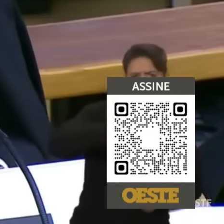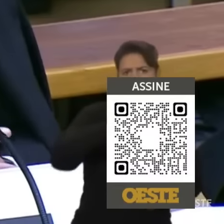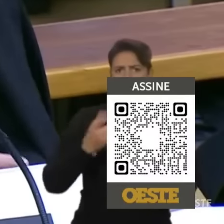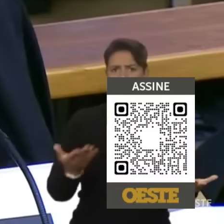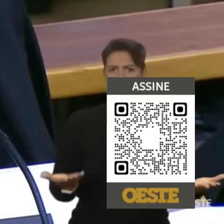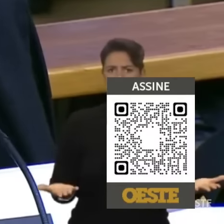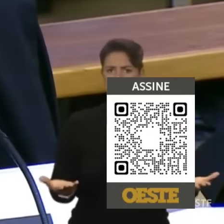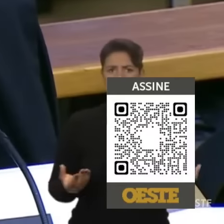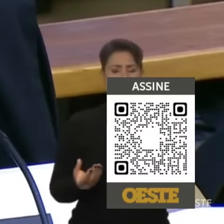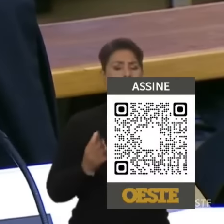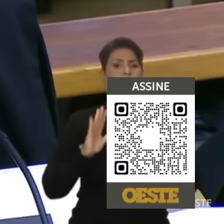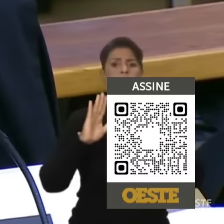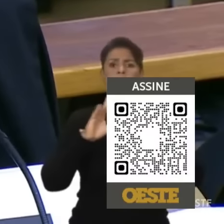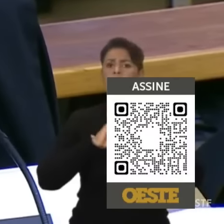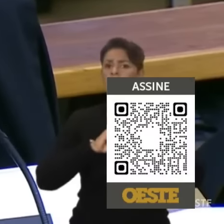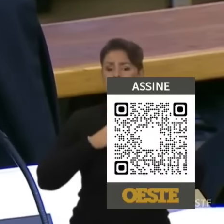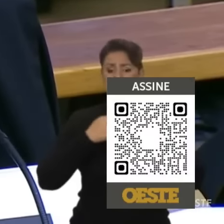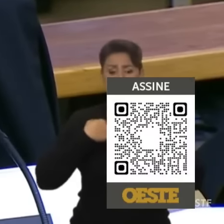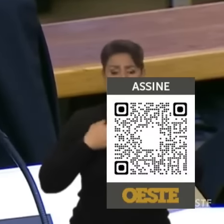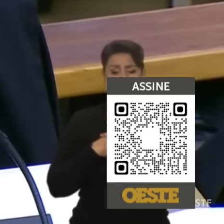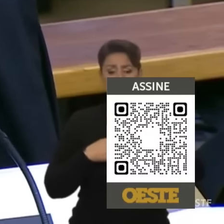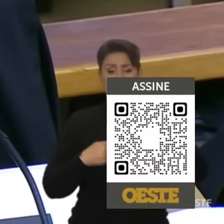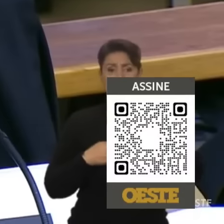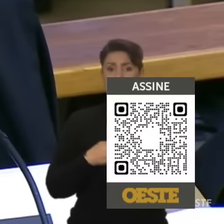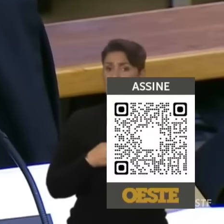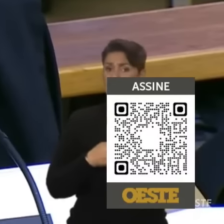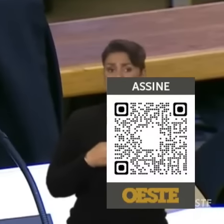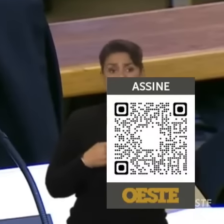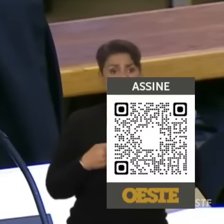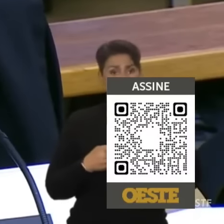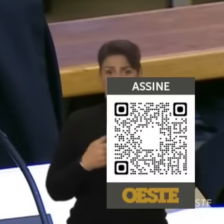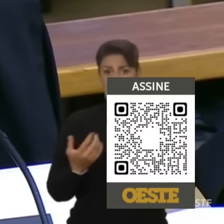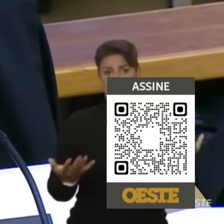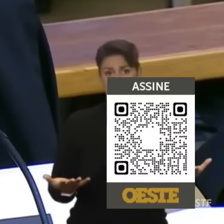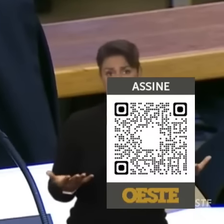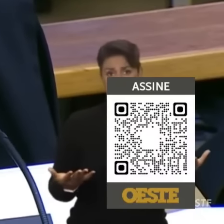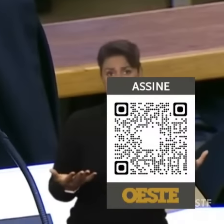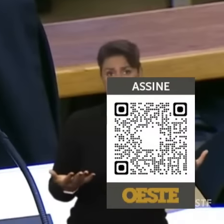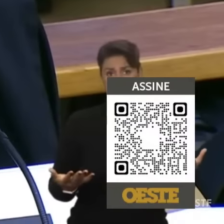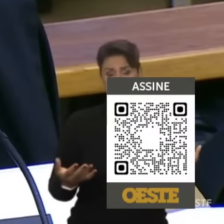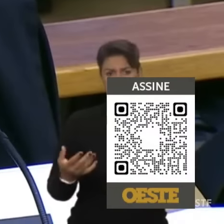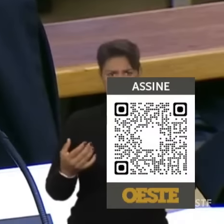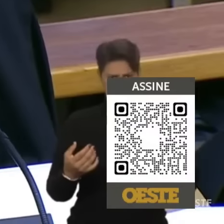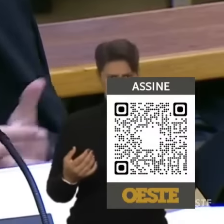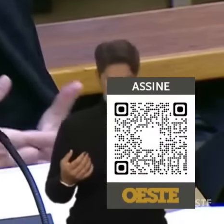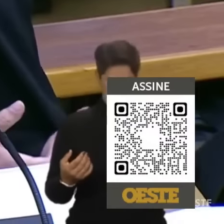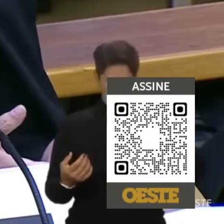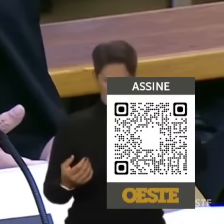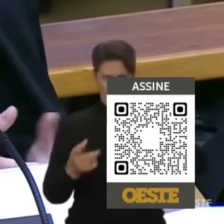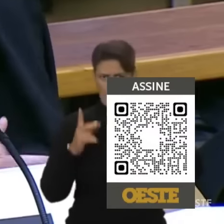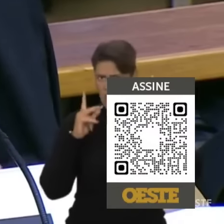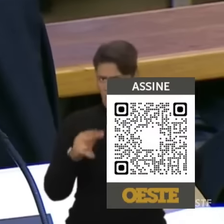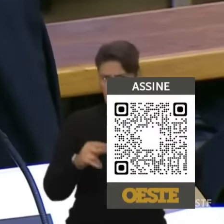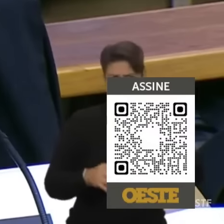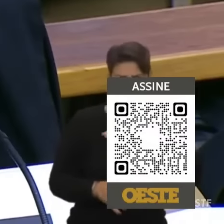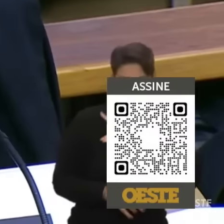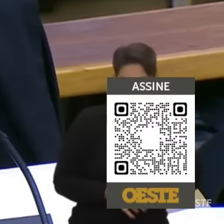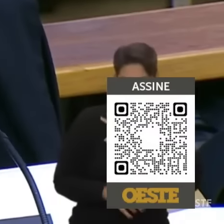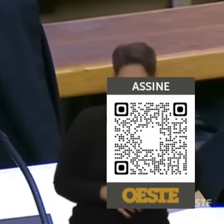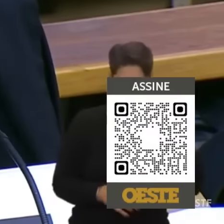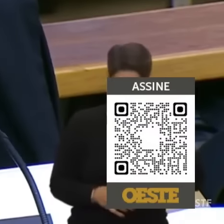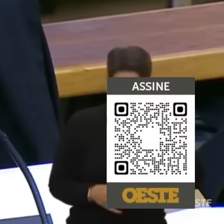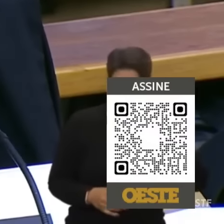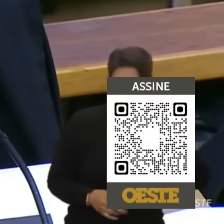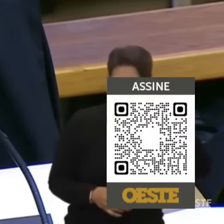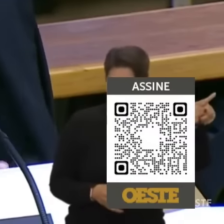presidente do Tribunal superor Eleitoral no Exercício do Poder de polícia eu tenho eu tinha